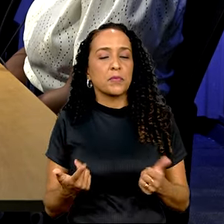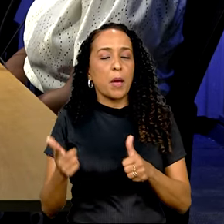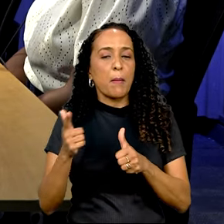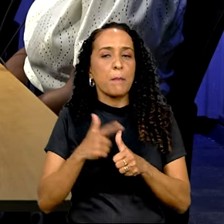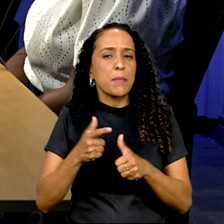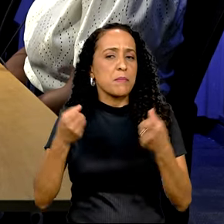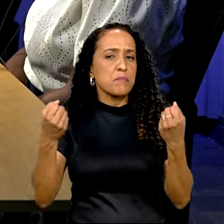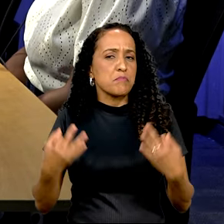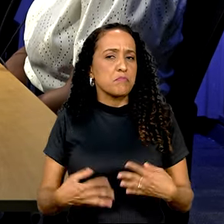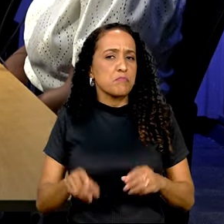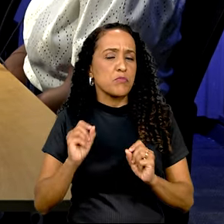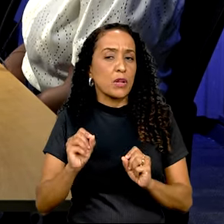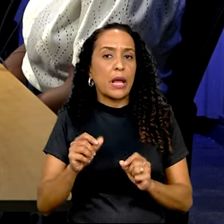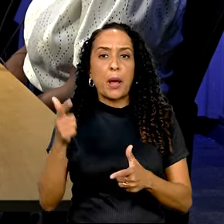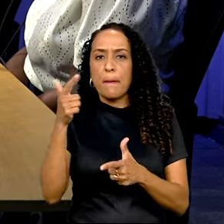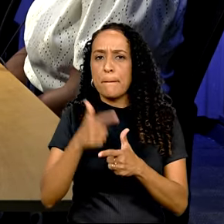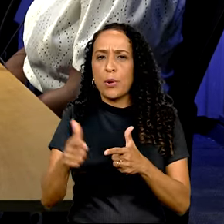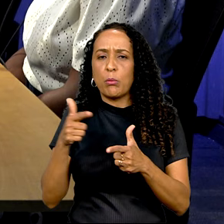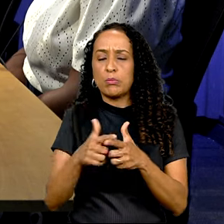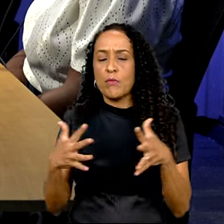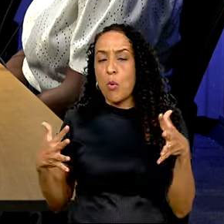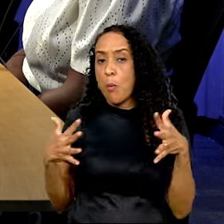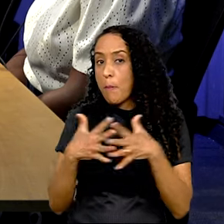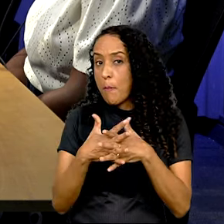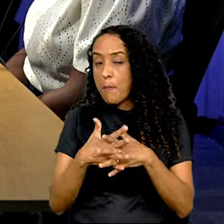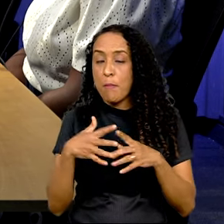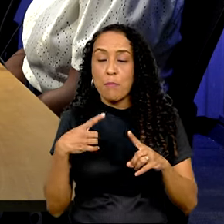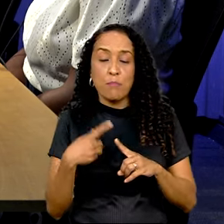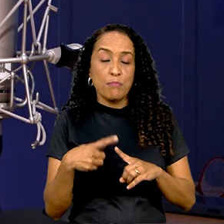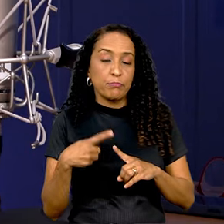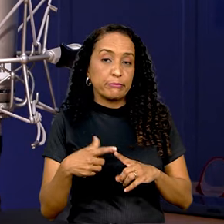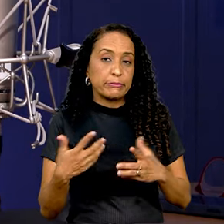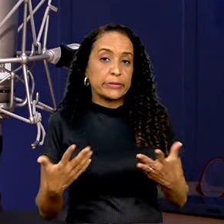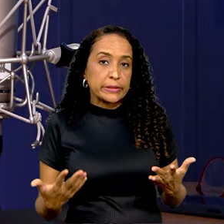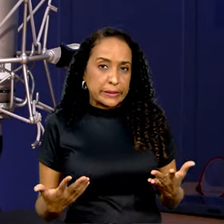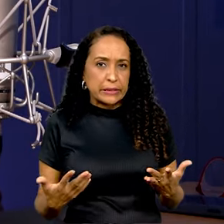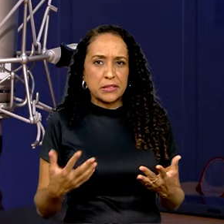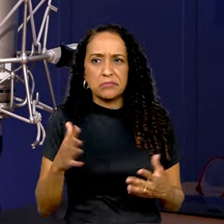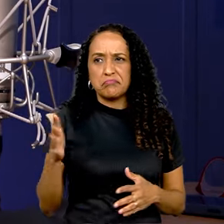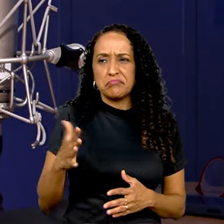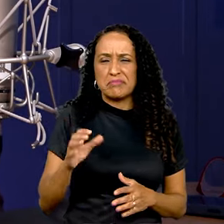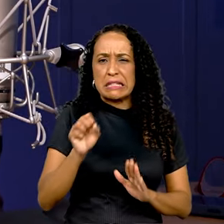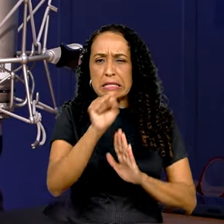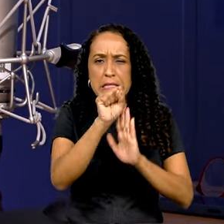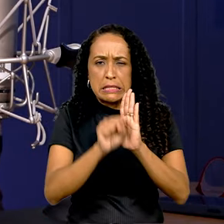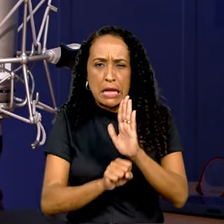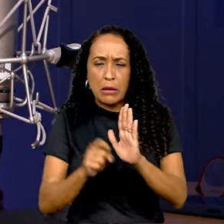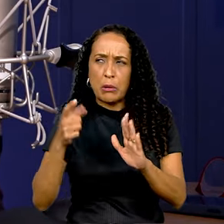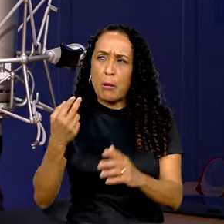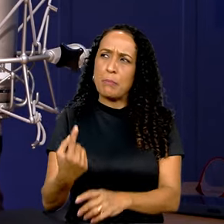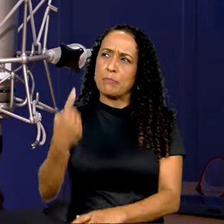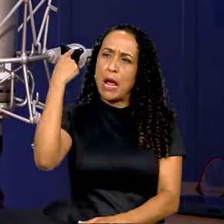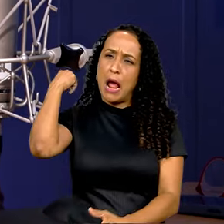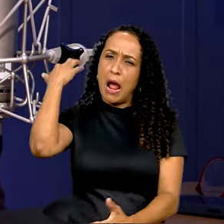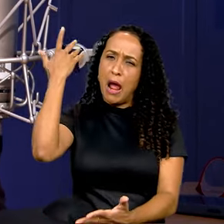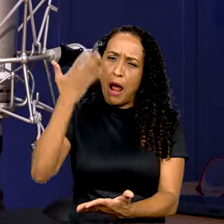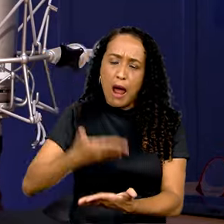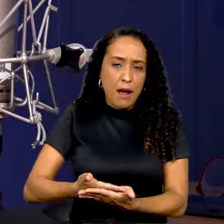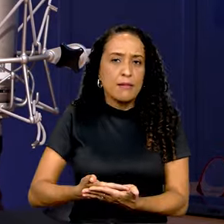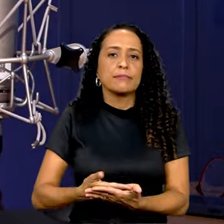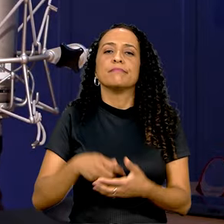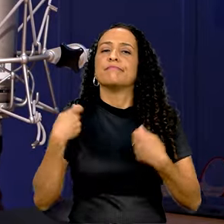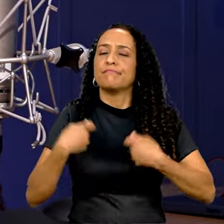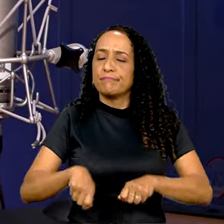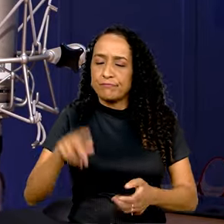primeira consideração é que é um problema complexo e problemas complexos aí de séculos de história eles precisam